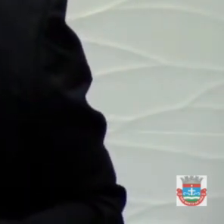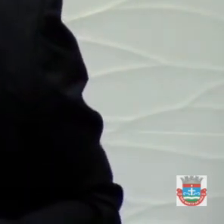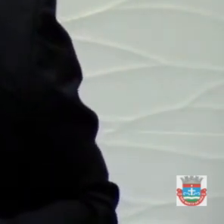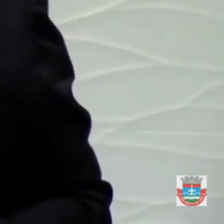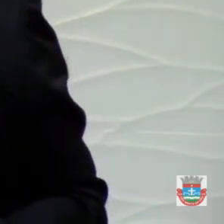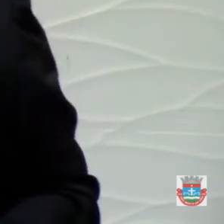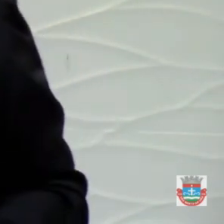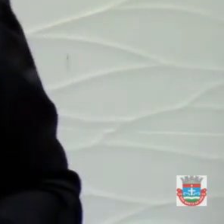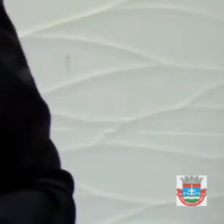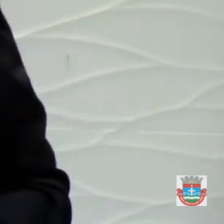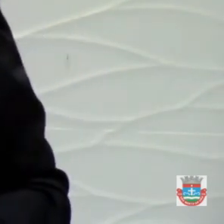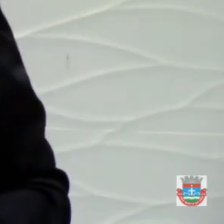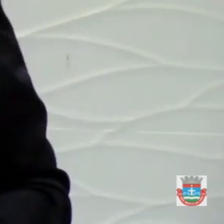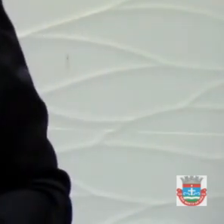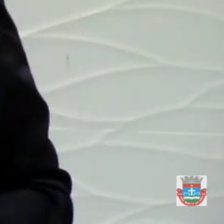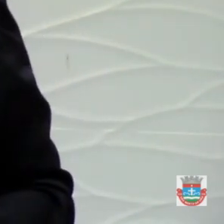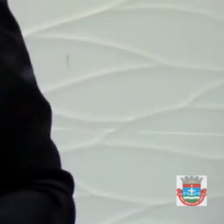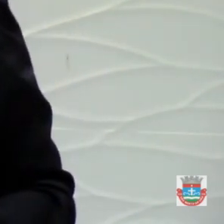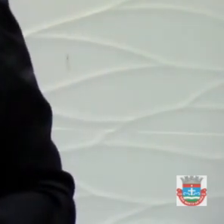pedindo